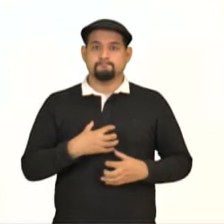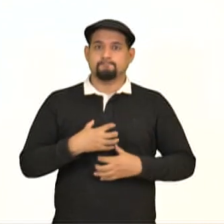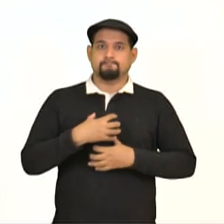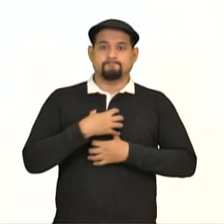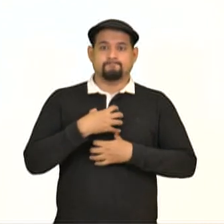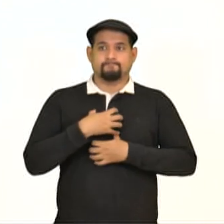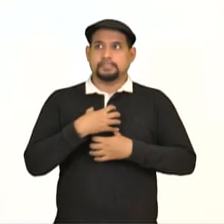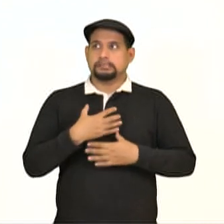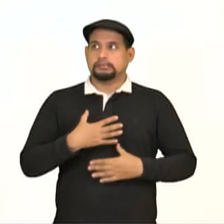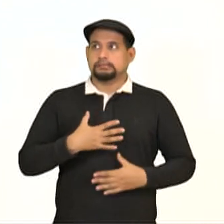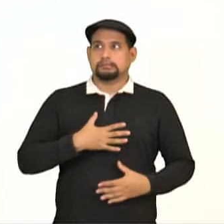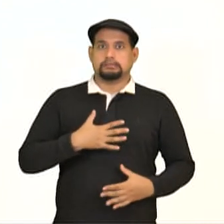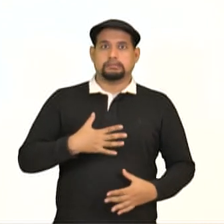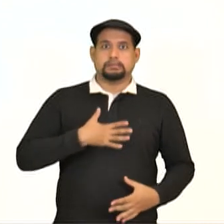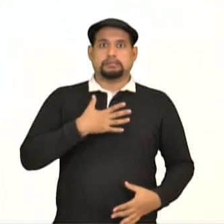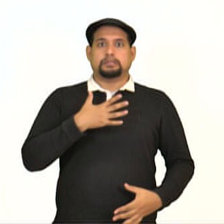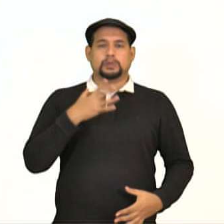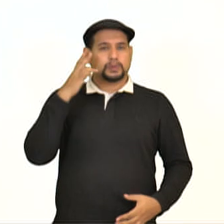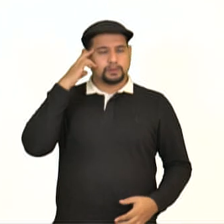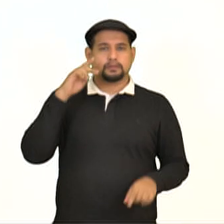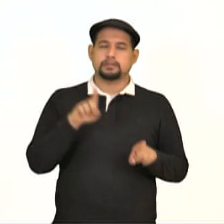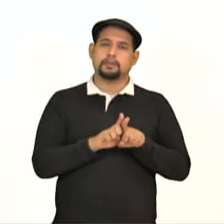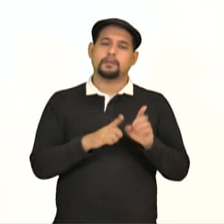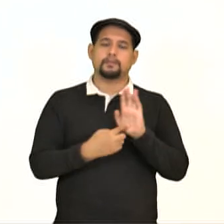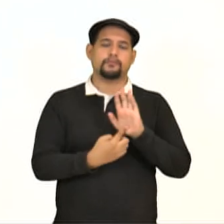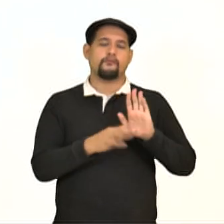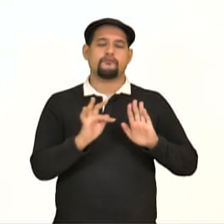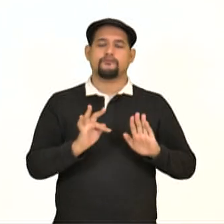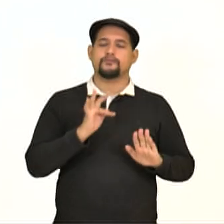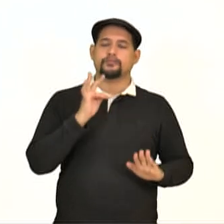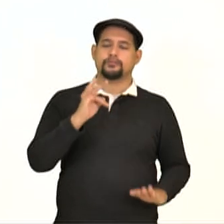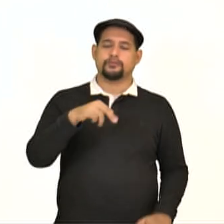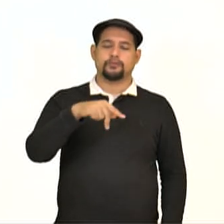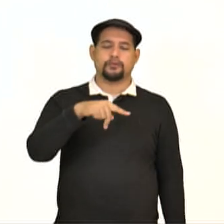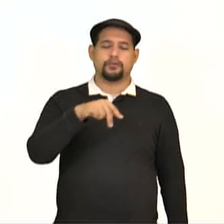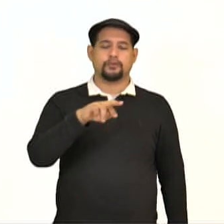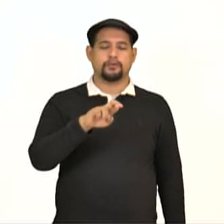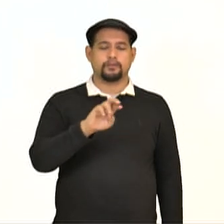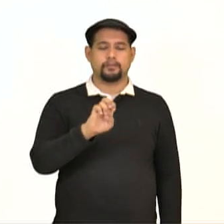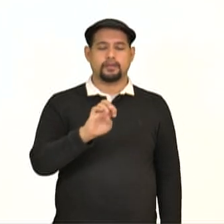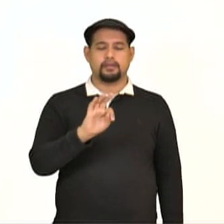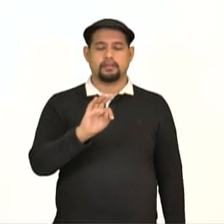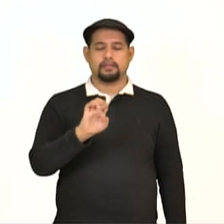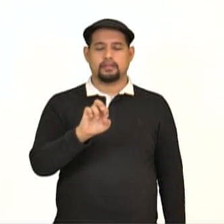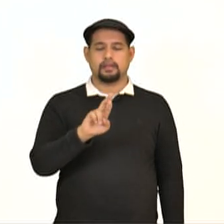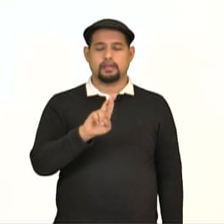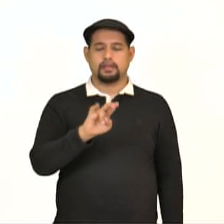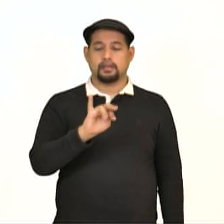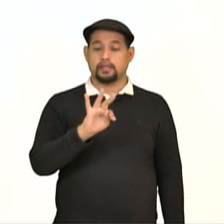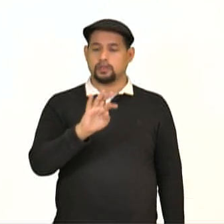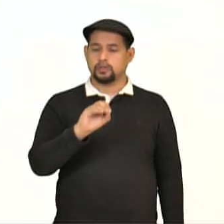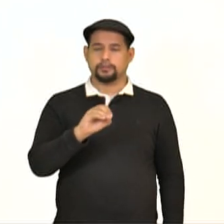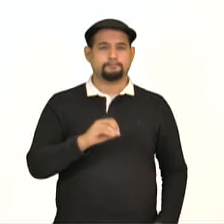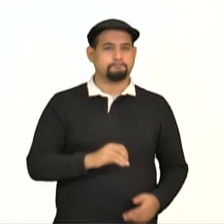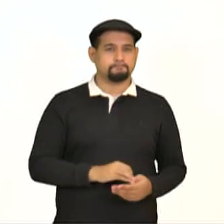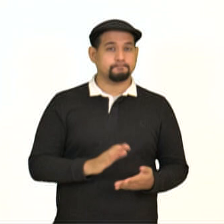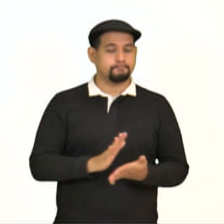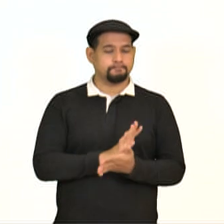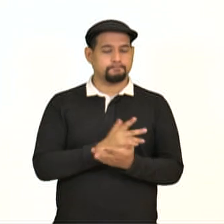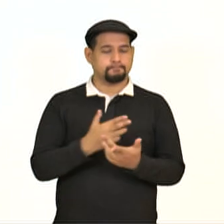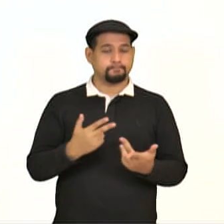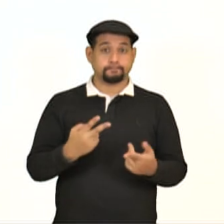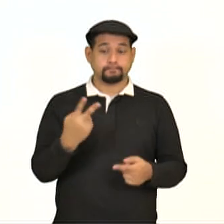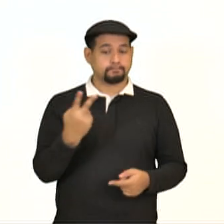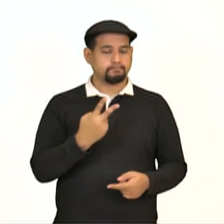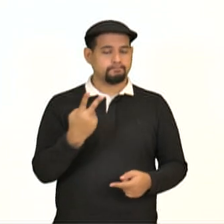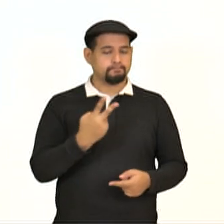temos aqui esse haveria indicando aqui um futuro do pretérito, né? Uma possibilidade, né, dos